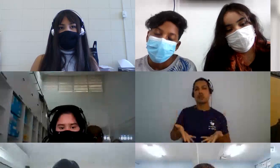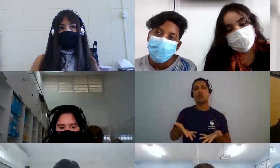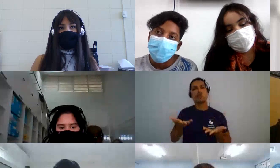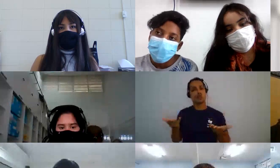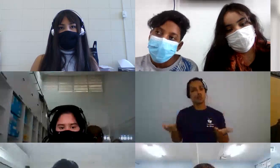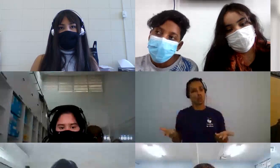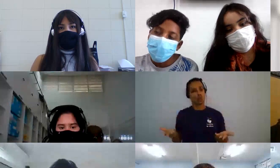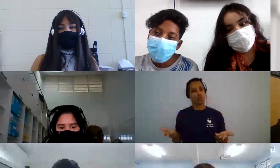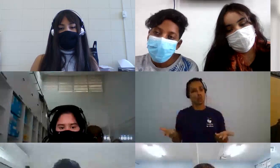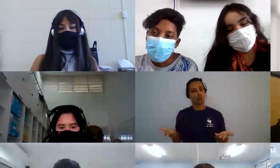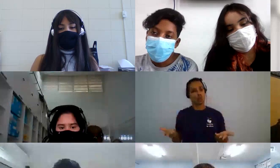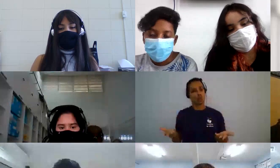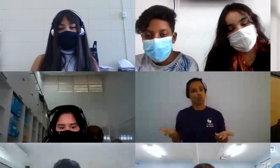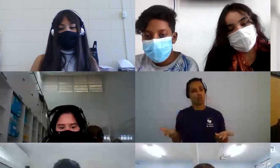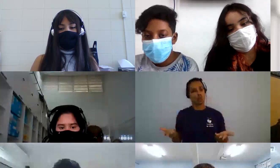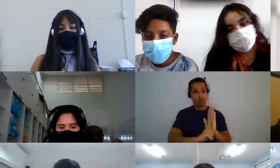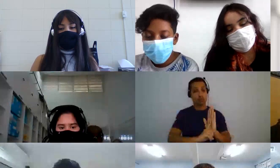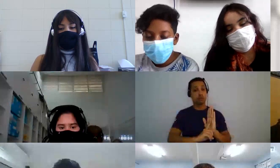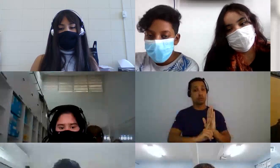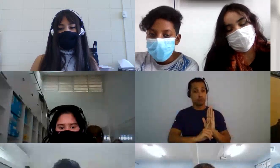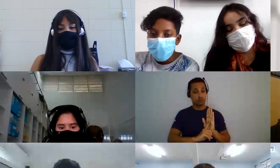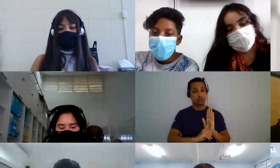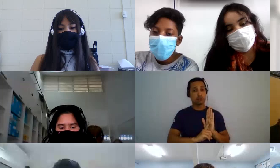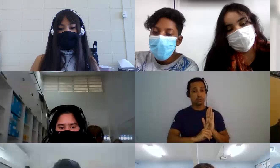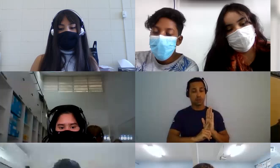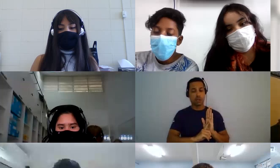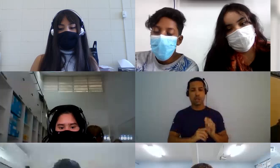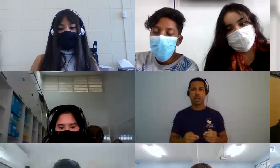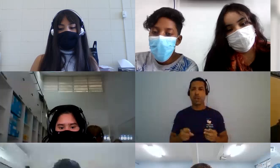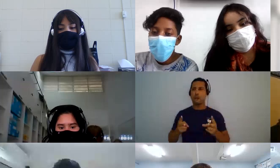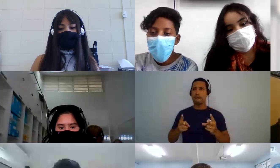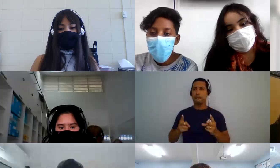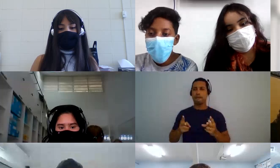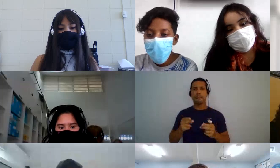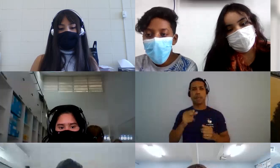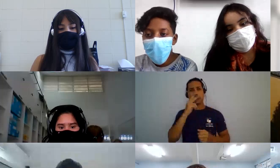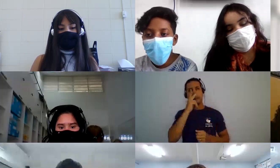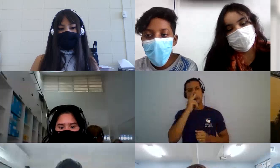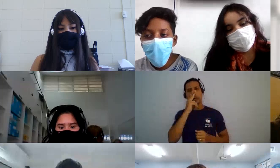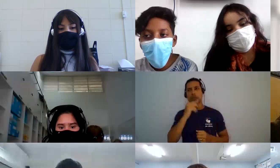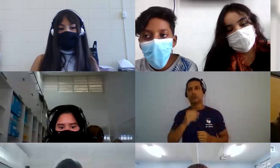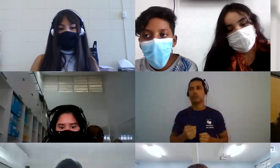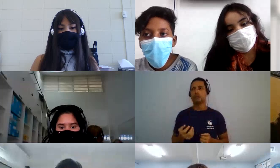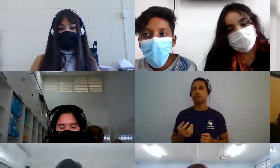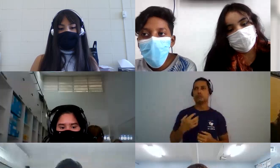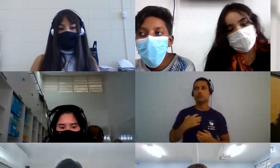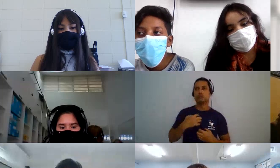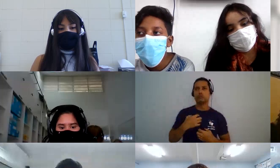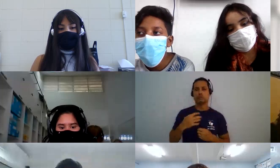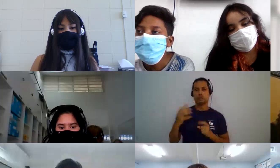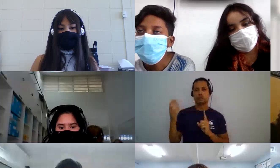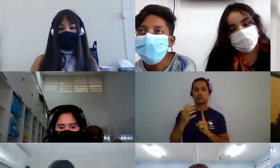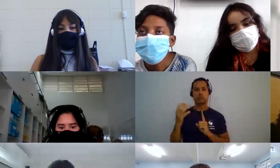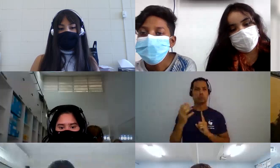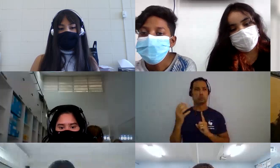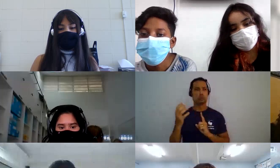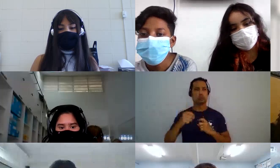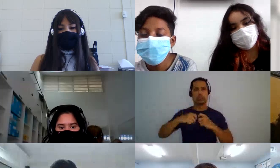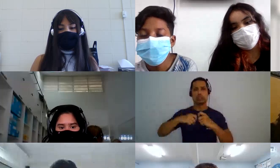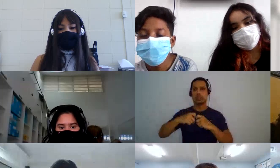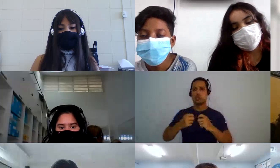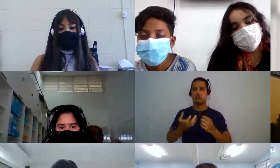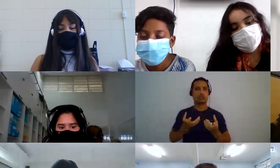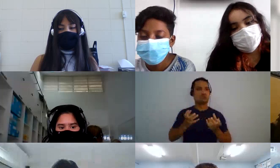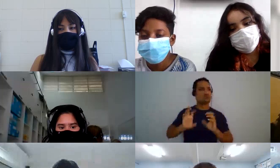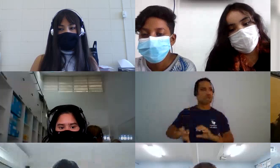escolher quando. E me parece que às vezes vocês se sentem pressionados a transar quando vocês não querem. Isso